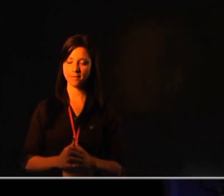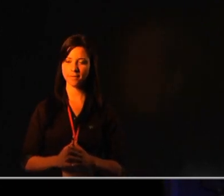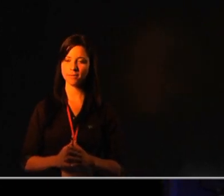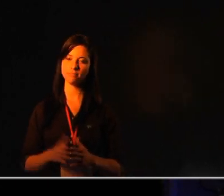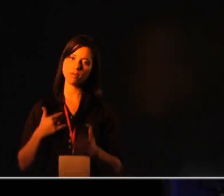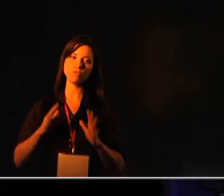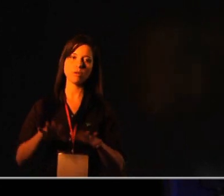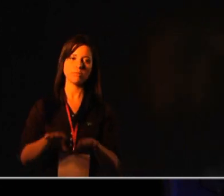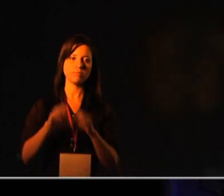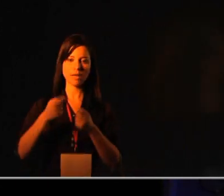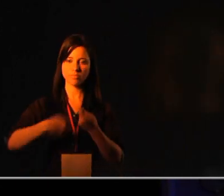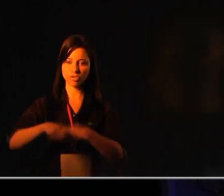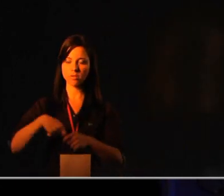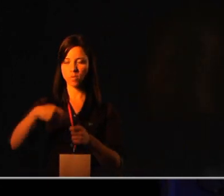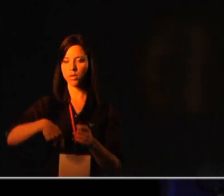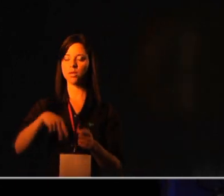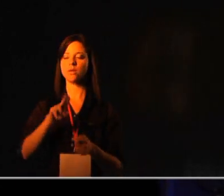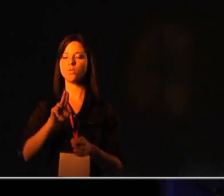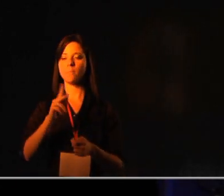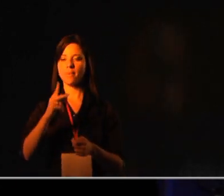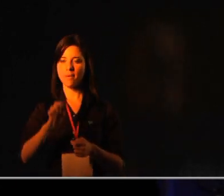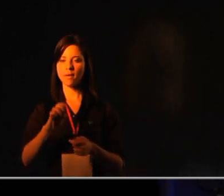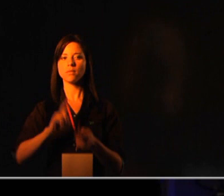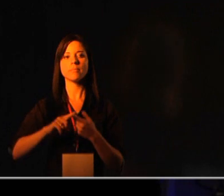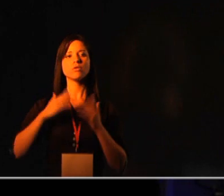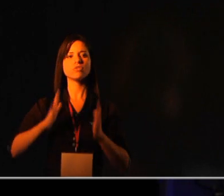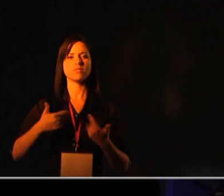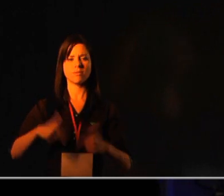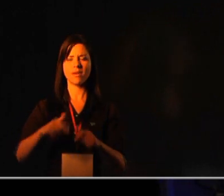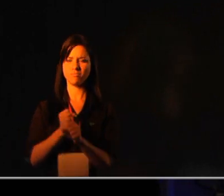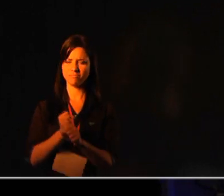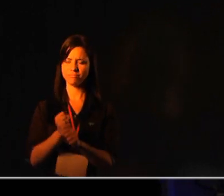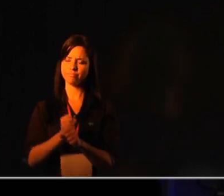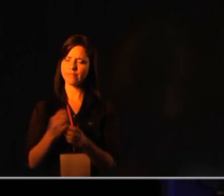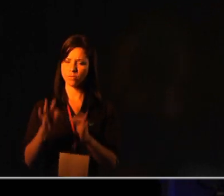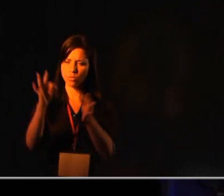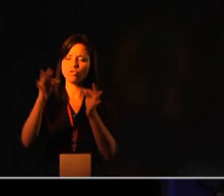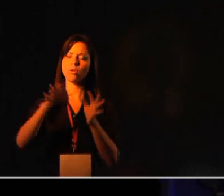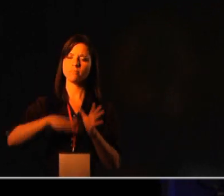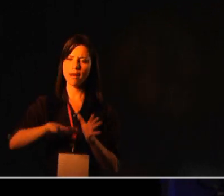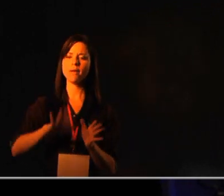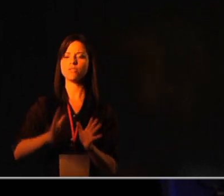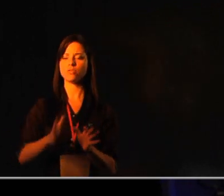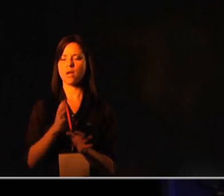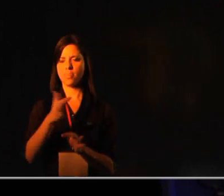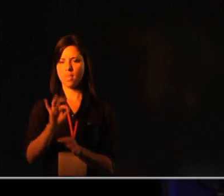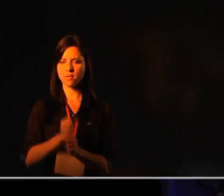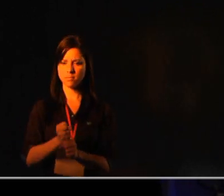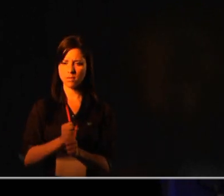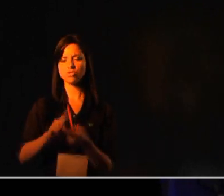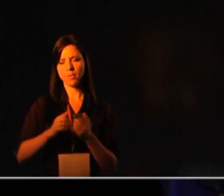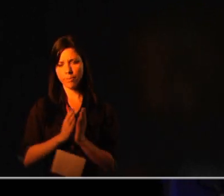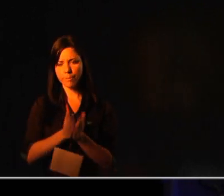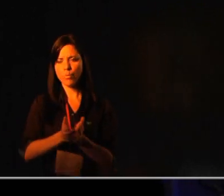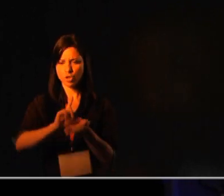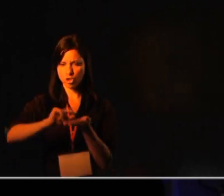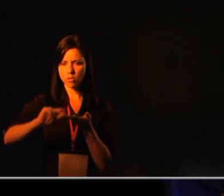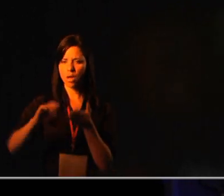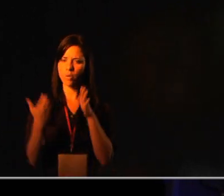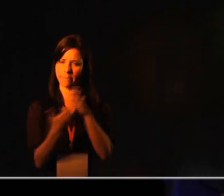eu me formei em administração aqui na UPE, eu trabalhei muito tempo em tecnologia, uns 10 anos, inclusive aqui no Ponto Digital, tive empresa